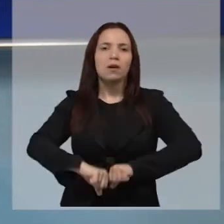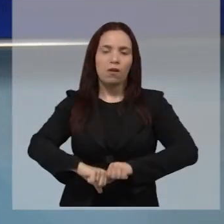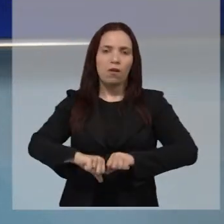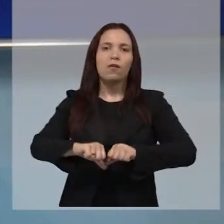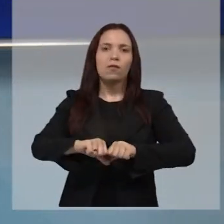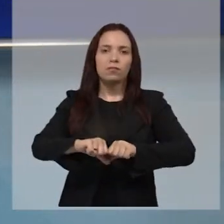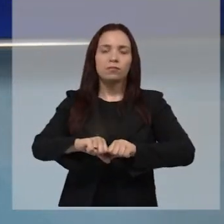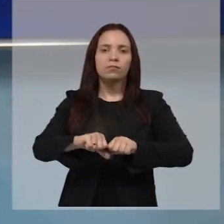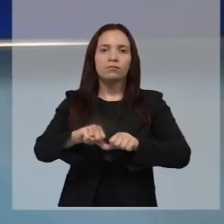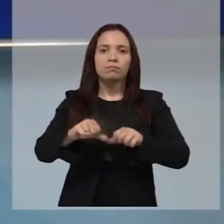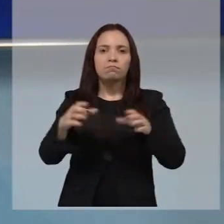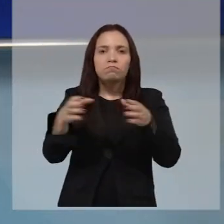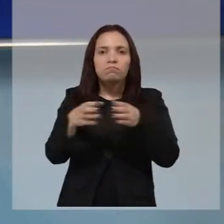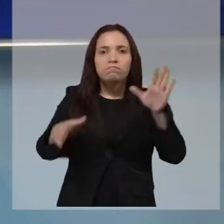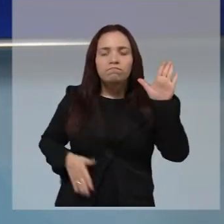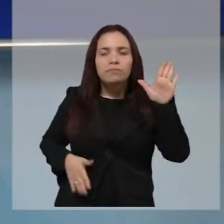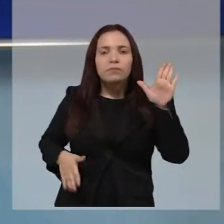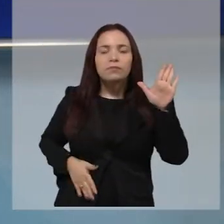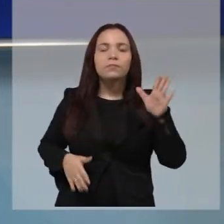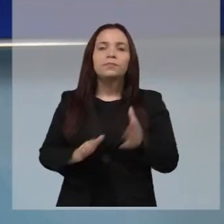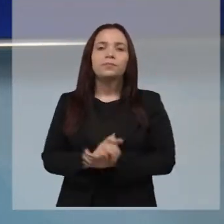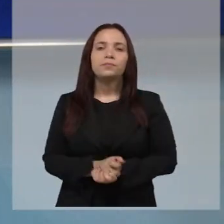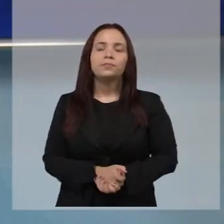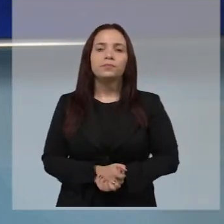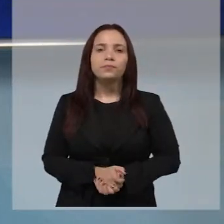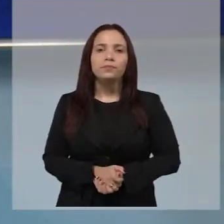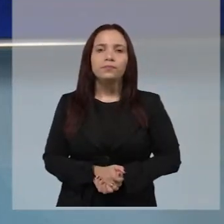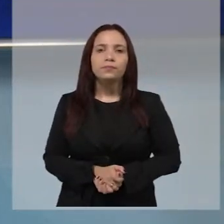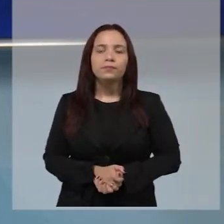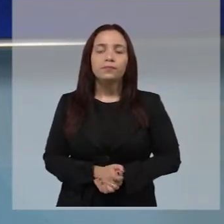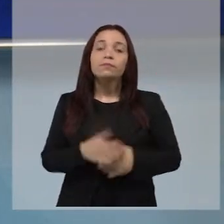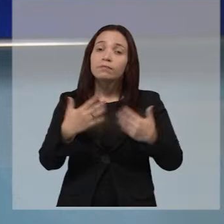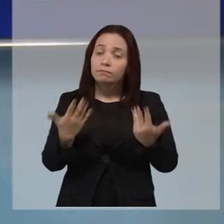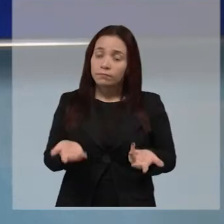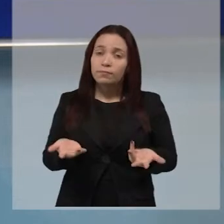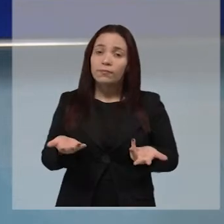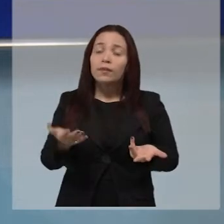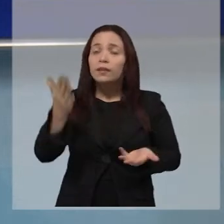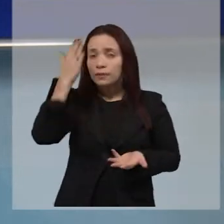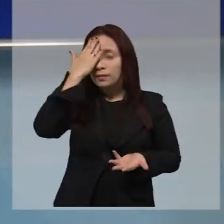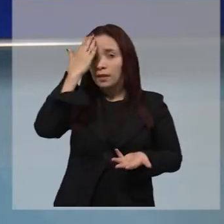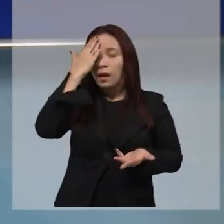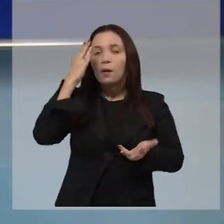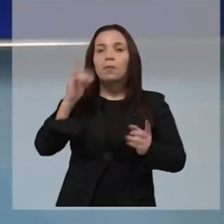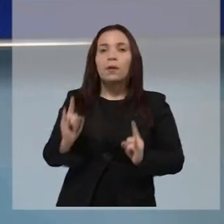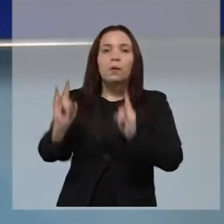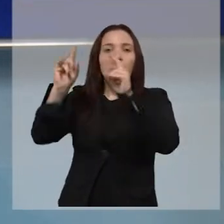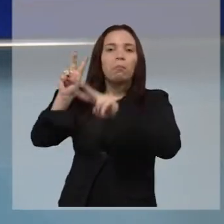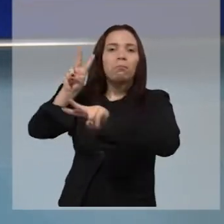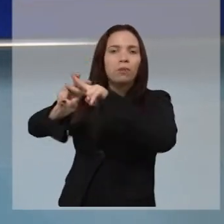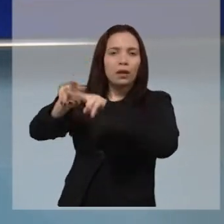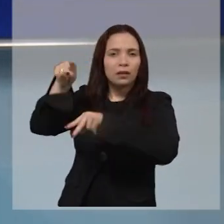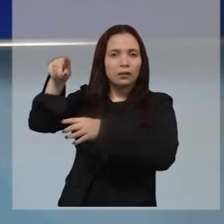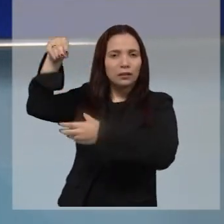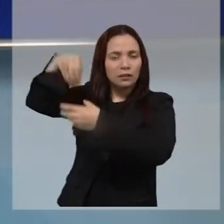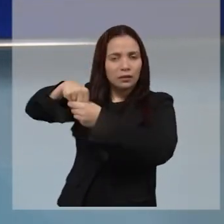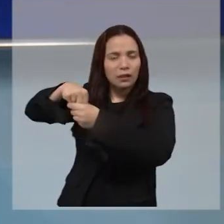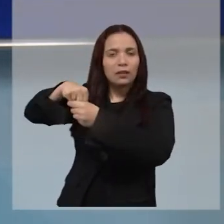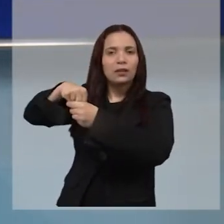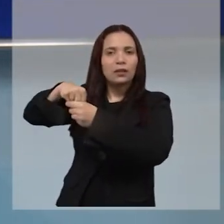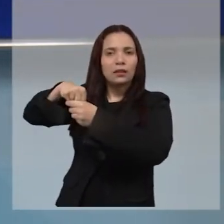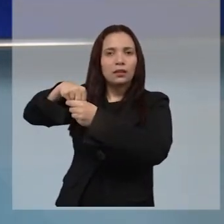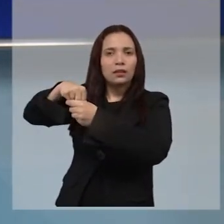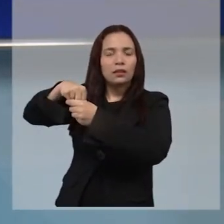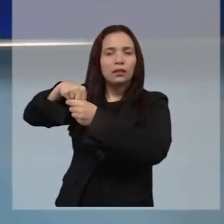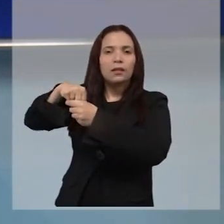ainda mais gravosos, como ocorre nos dias de hoje? A concepção que se tem é que o sistema presidenciário, que